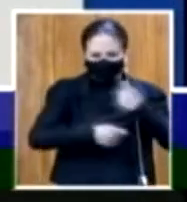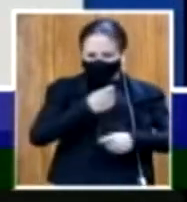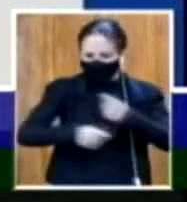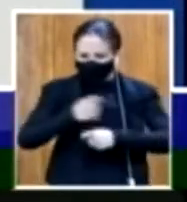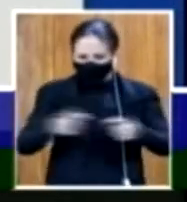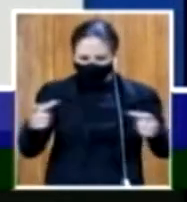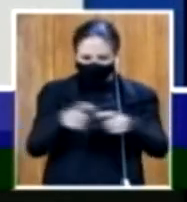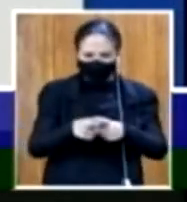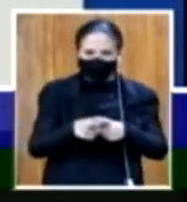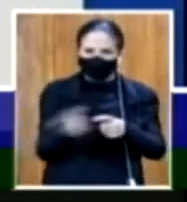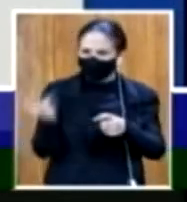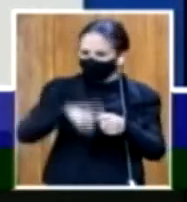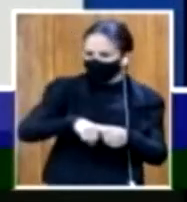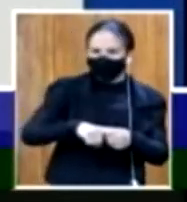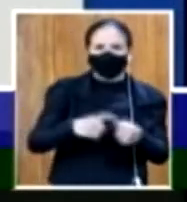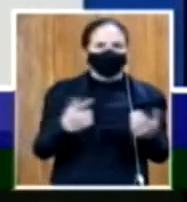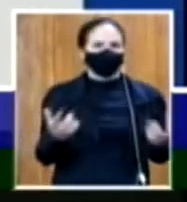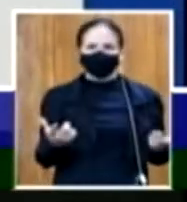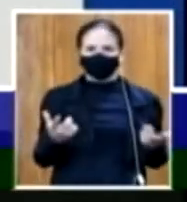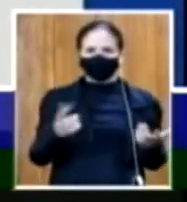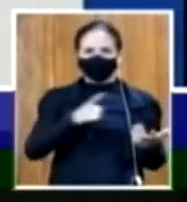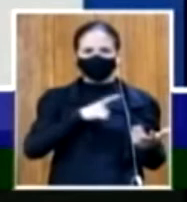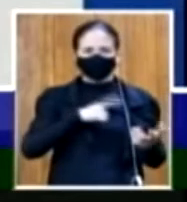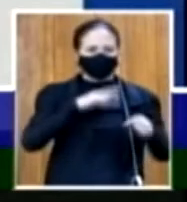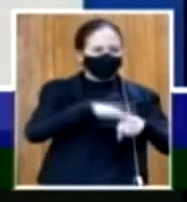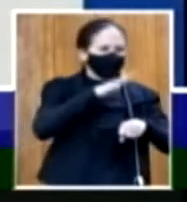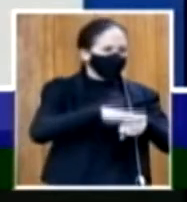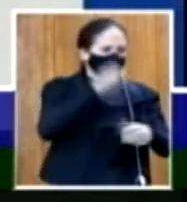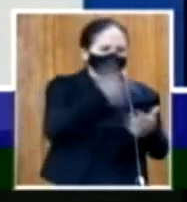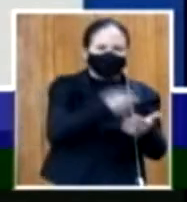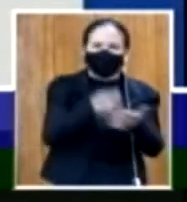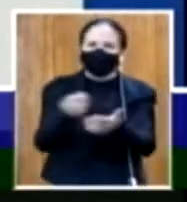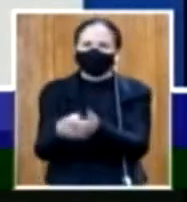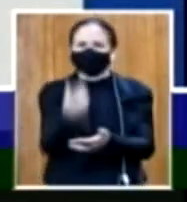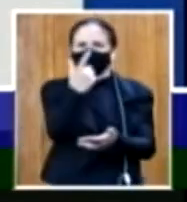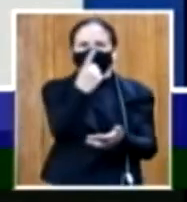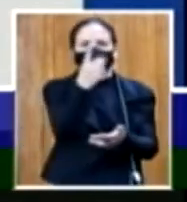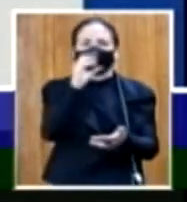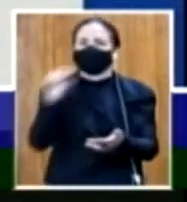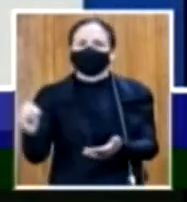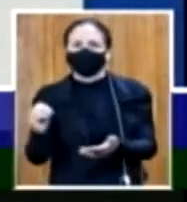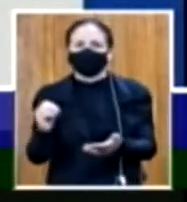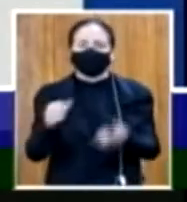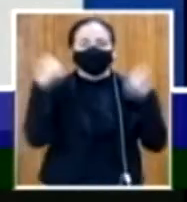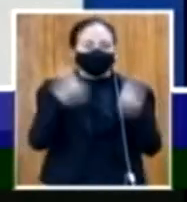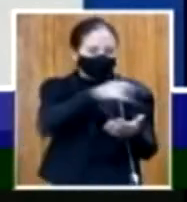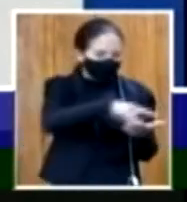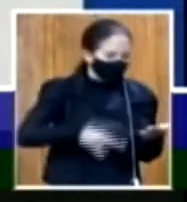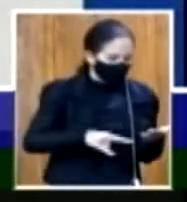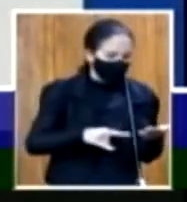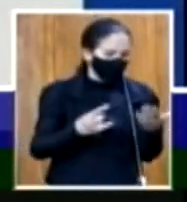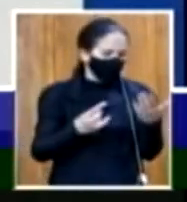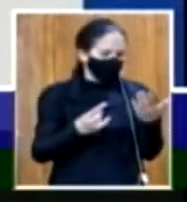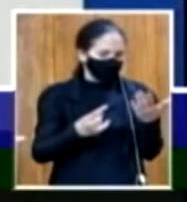Nós temos mais de 100 obrigações acessórias. O que significa isso? Desde emitir uma nota fiscal, desde fazer